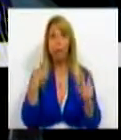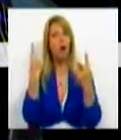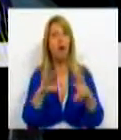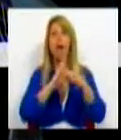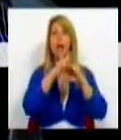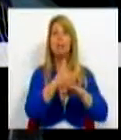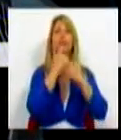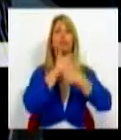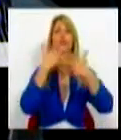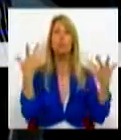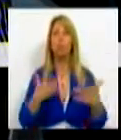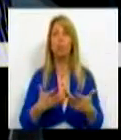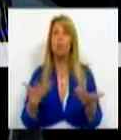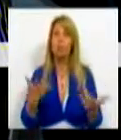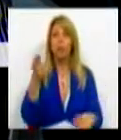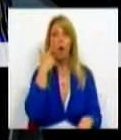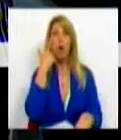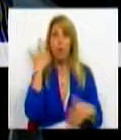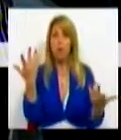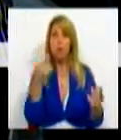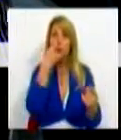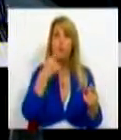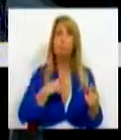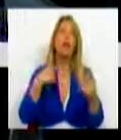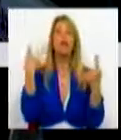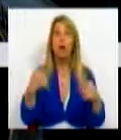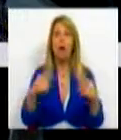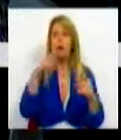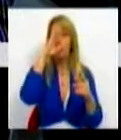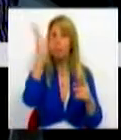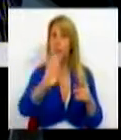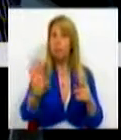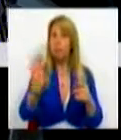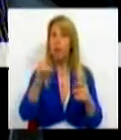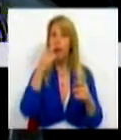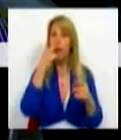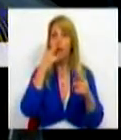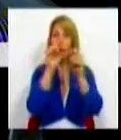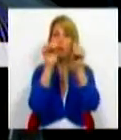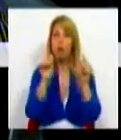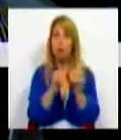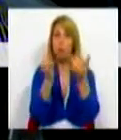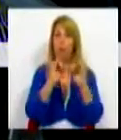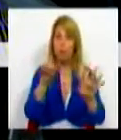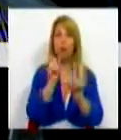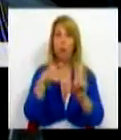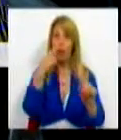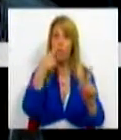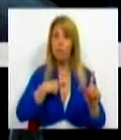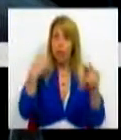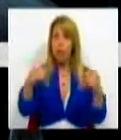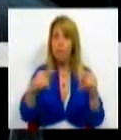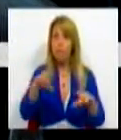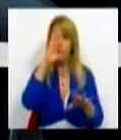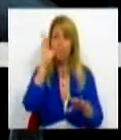Portanto, conhecia as deficiências, por exemplo, do sistema informático do BANIF. Mas